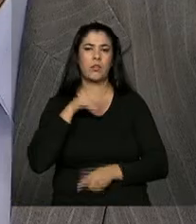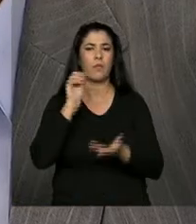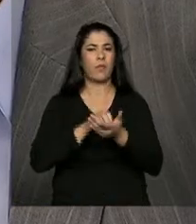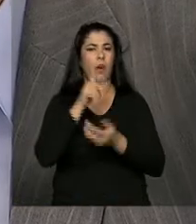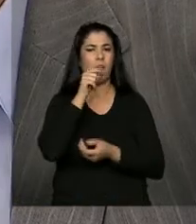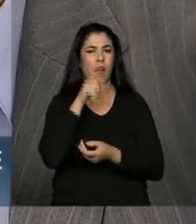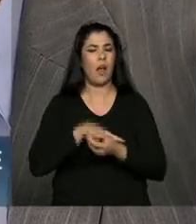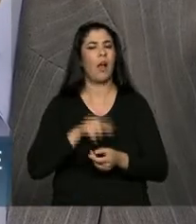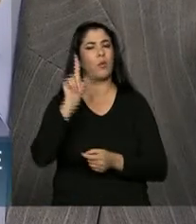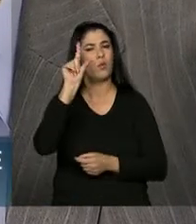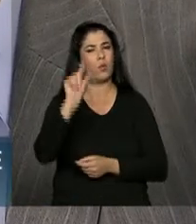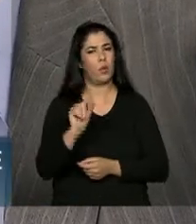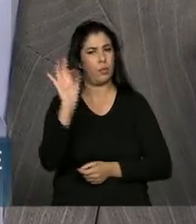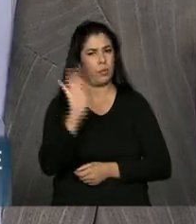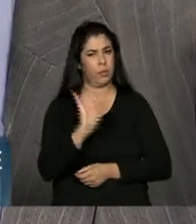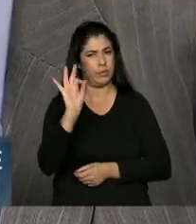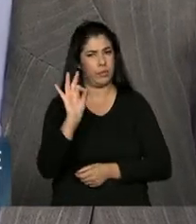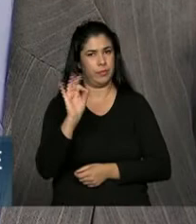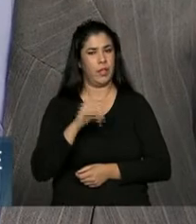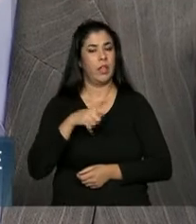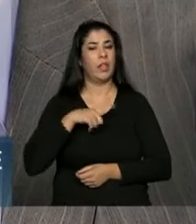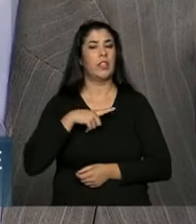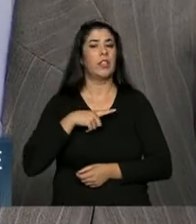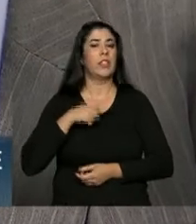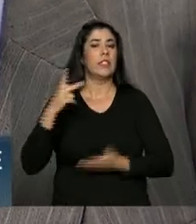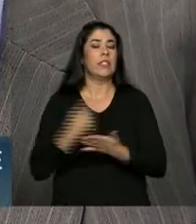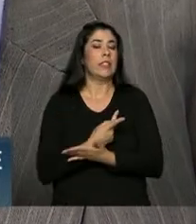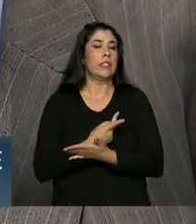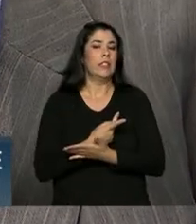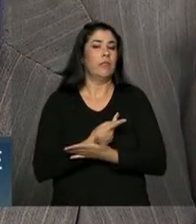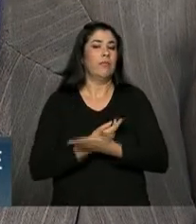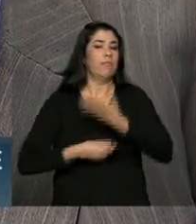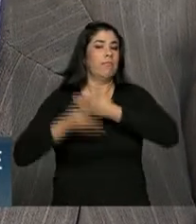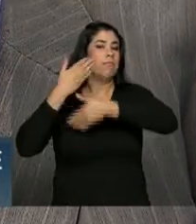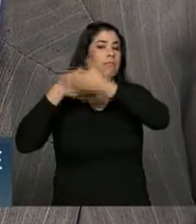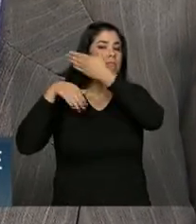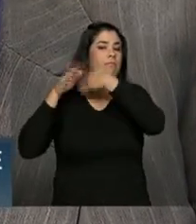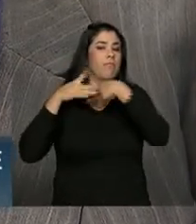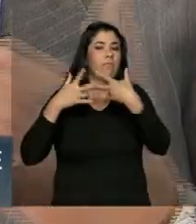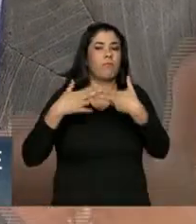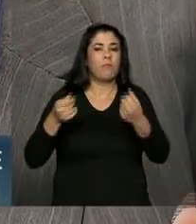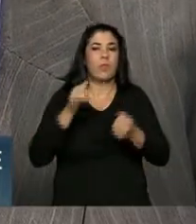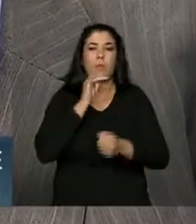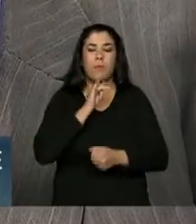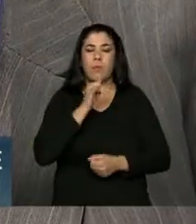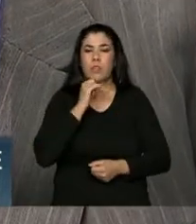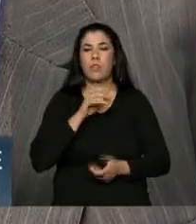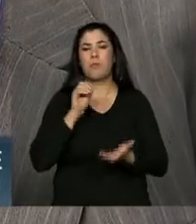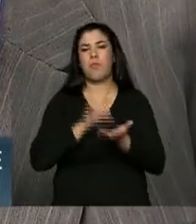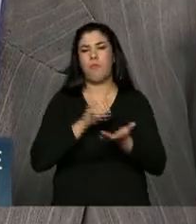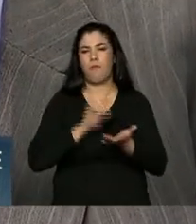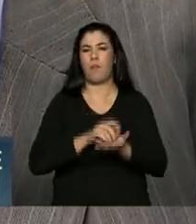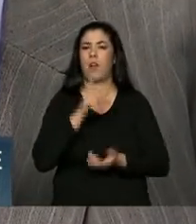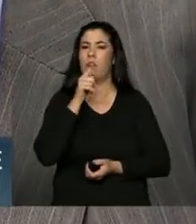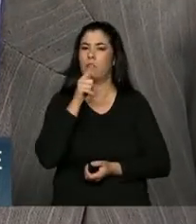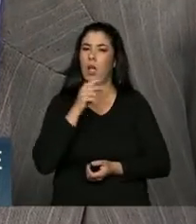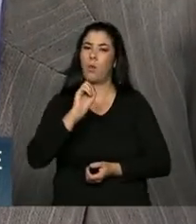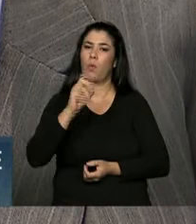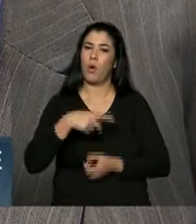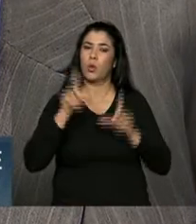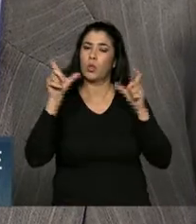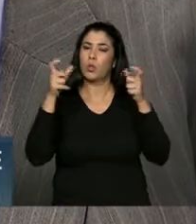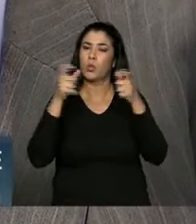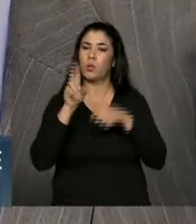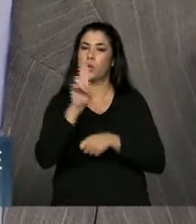baixo cada dia nós estamos deixando para trás qualquer risco de racionamento eu poderia